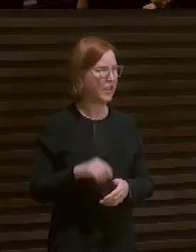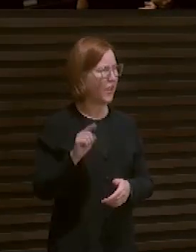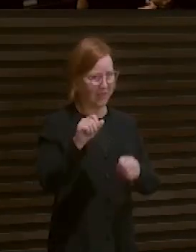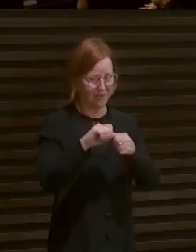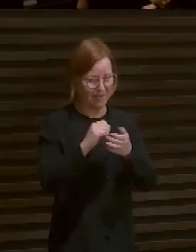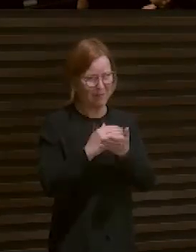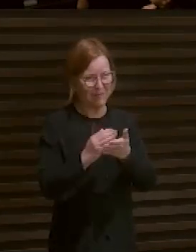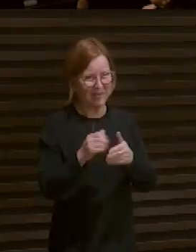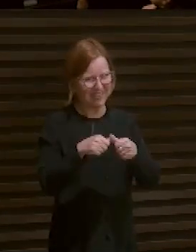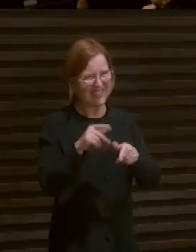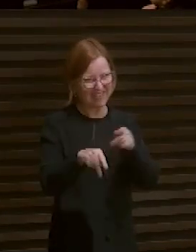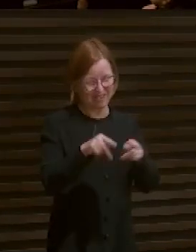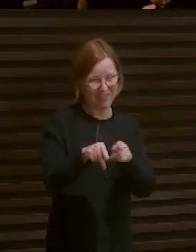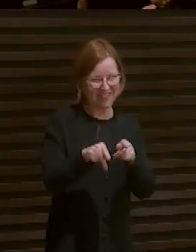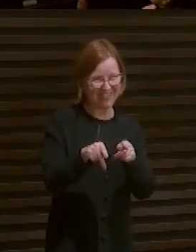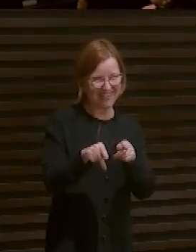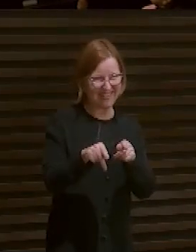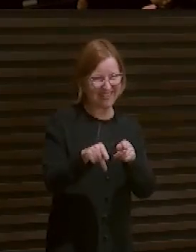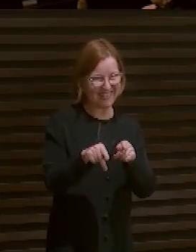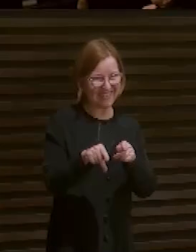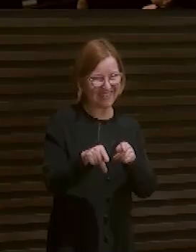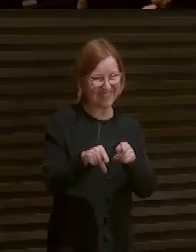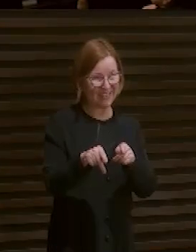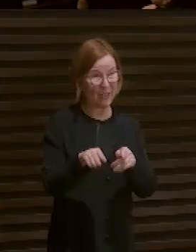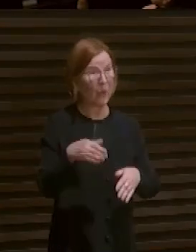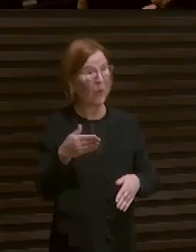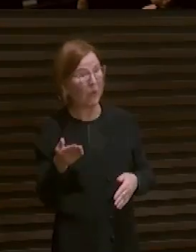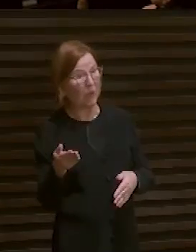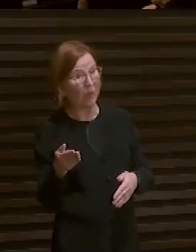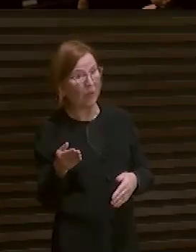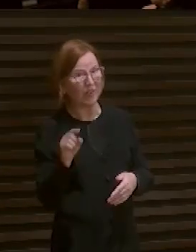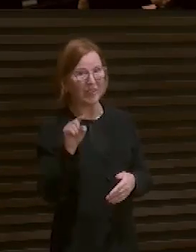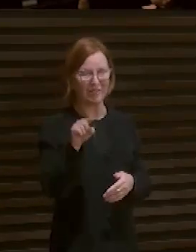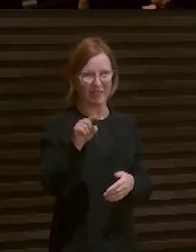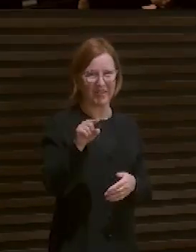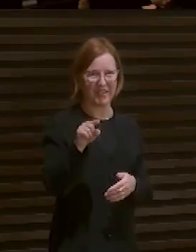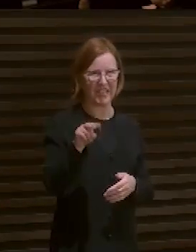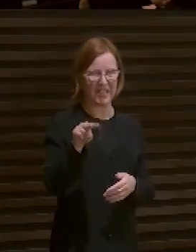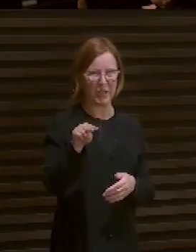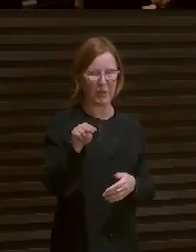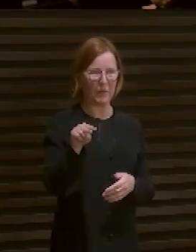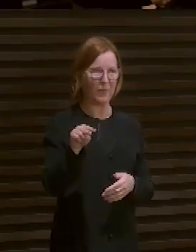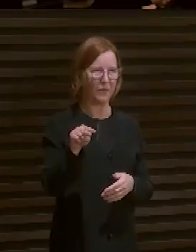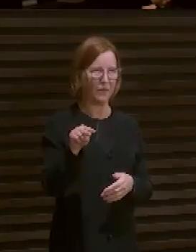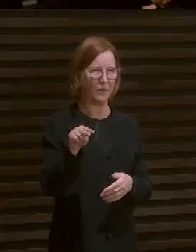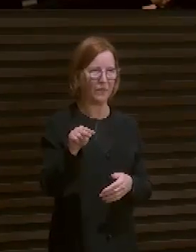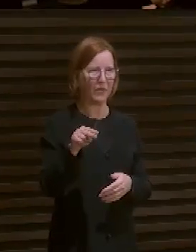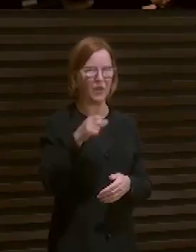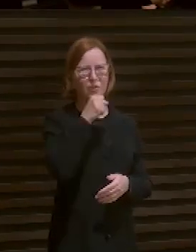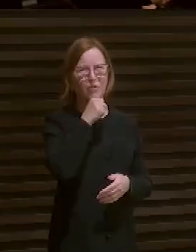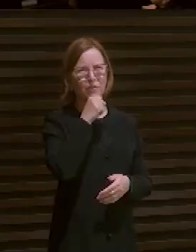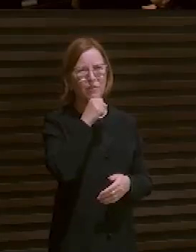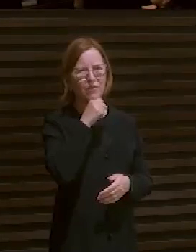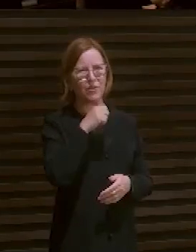parte dessa raça? Ou será que você é como aquele avô que